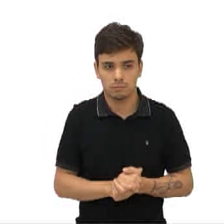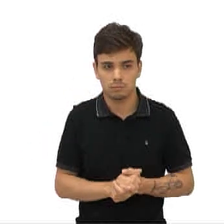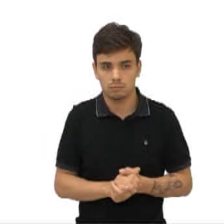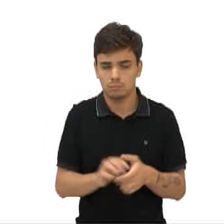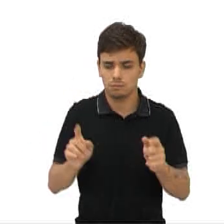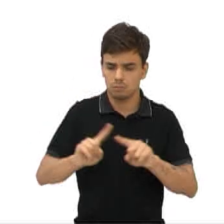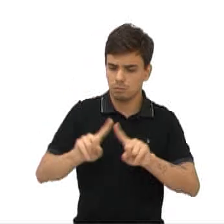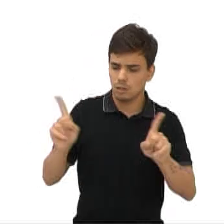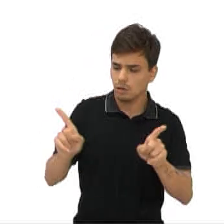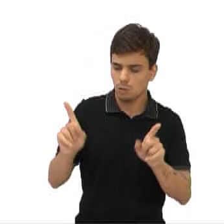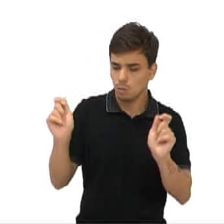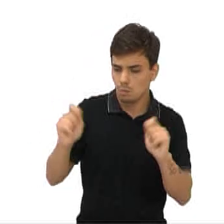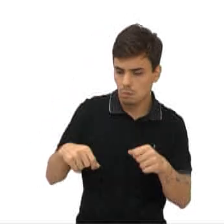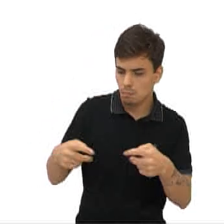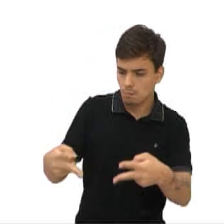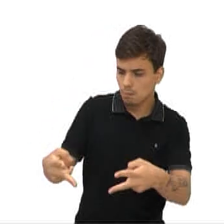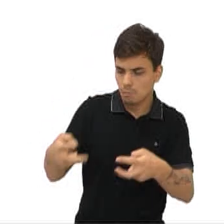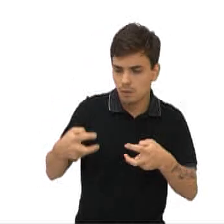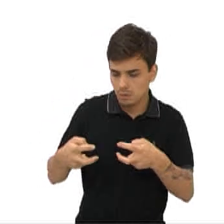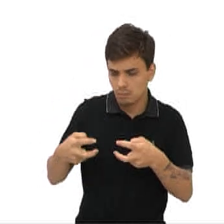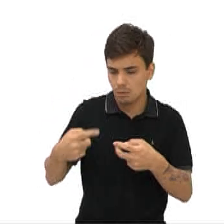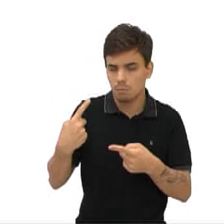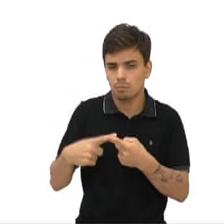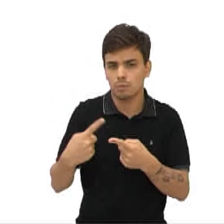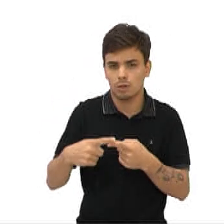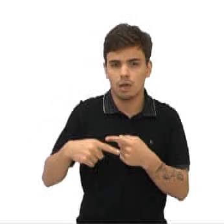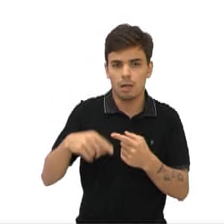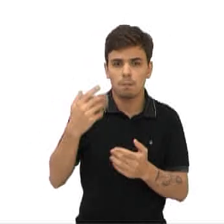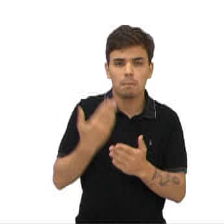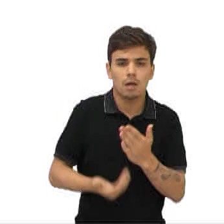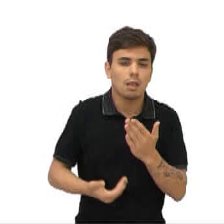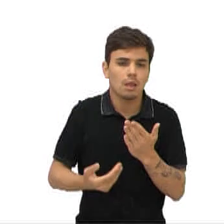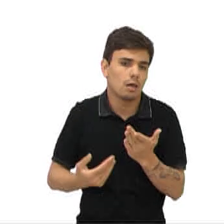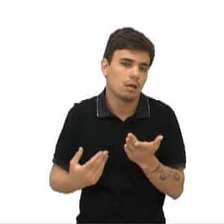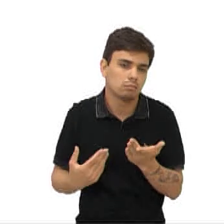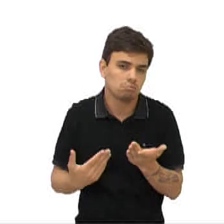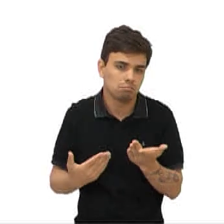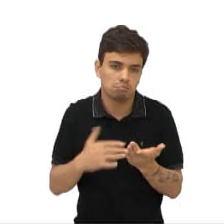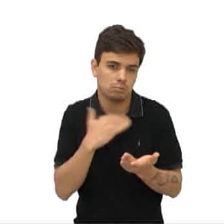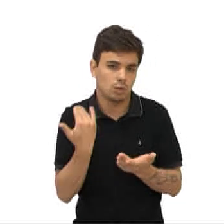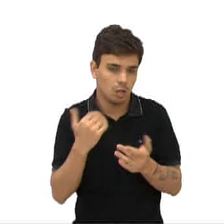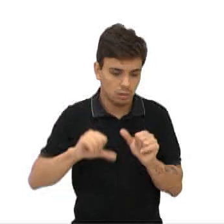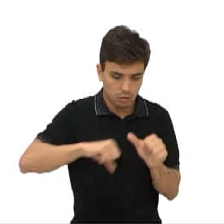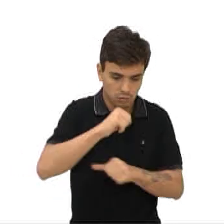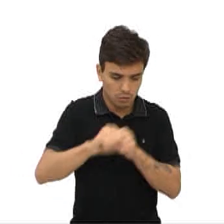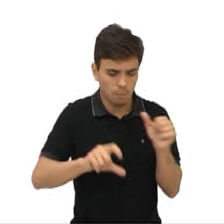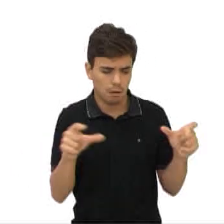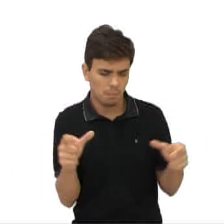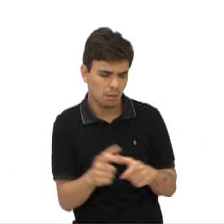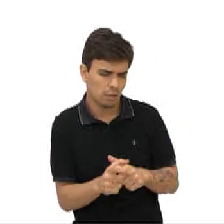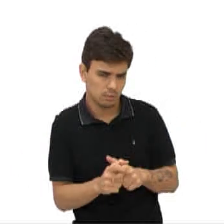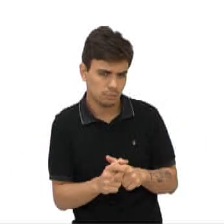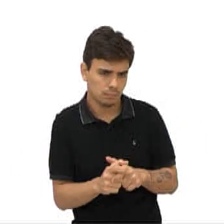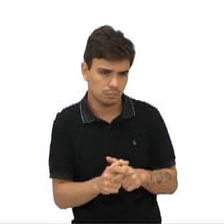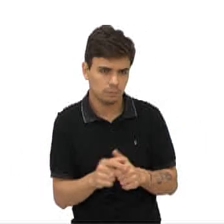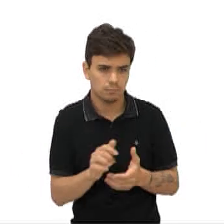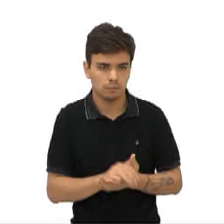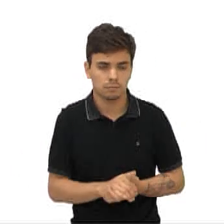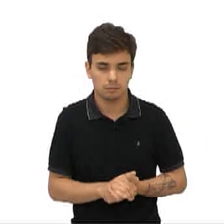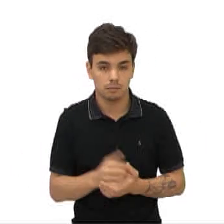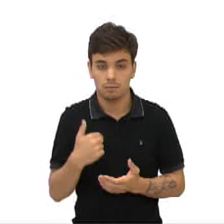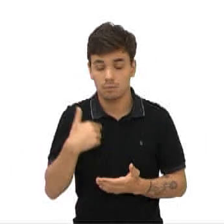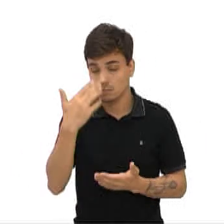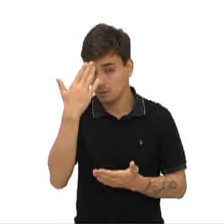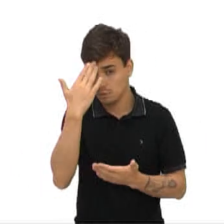por serem imprevisíveis que as perdas se tornam menores. Não creio que Pixie ouvisse quando